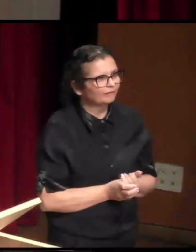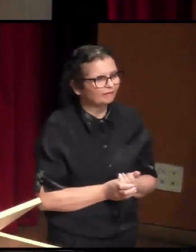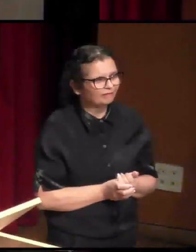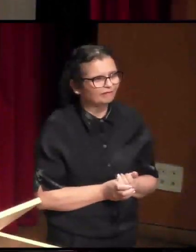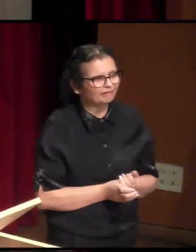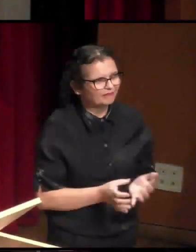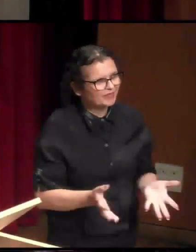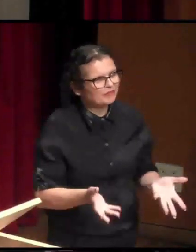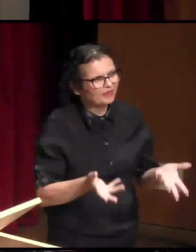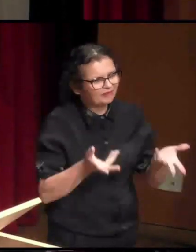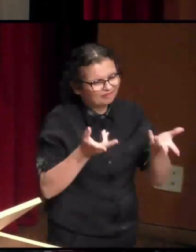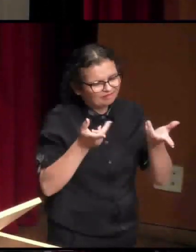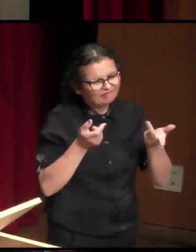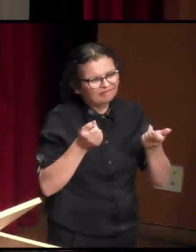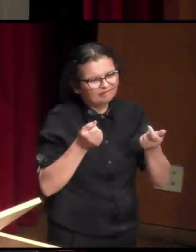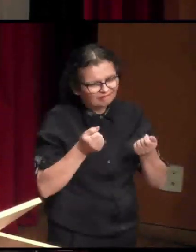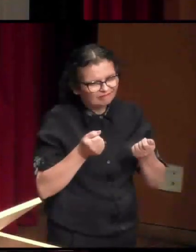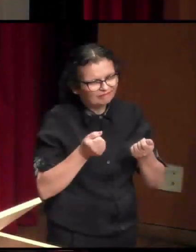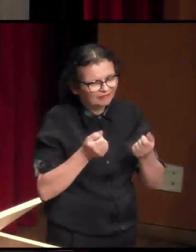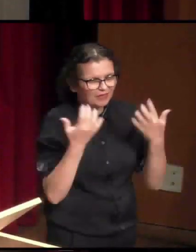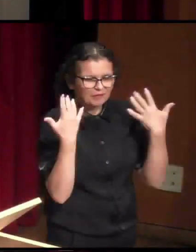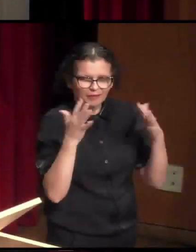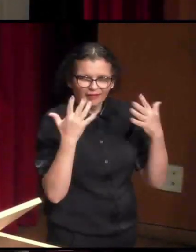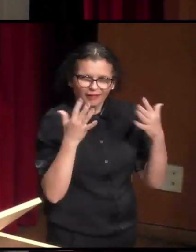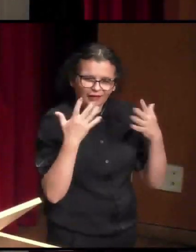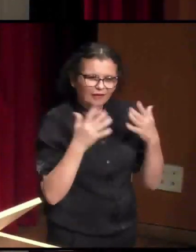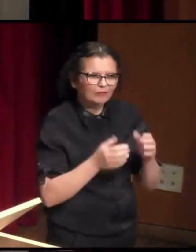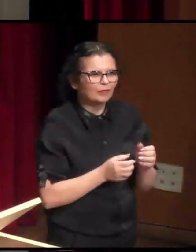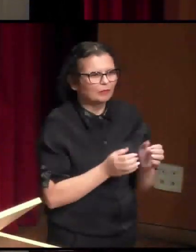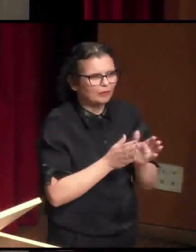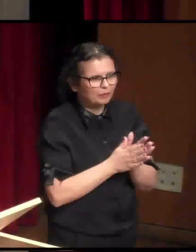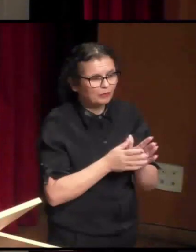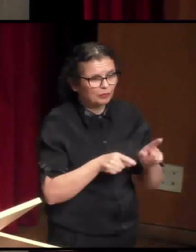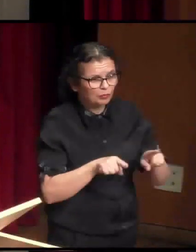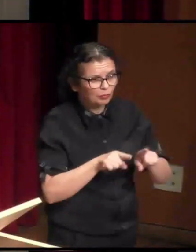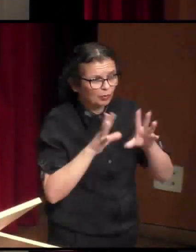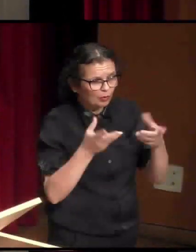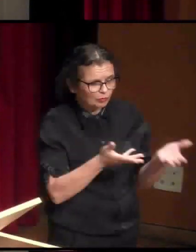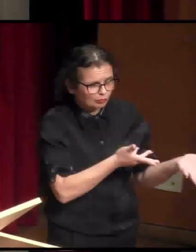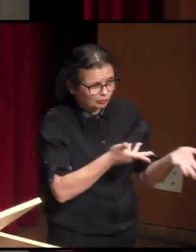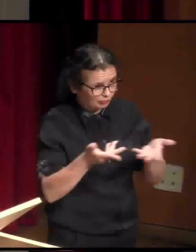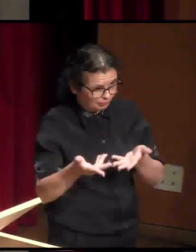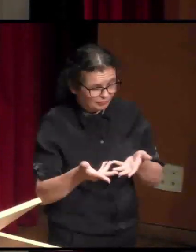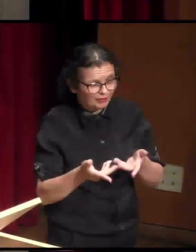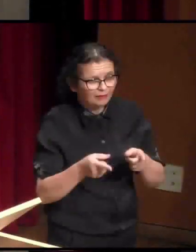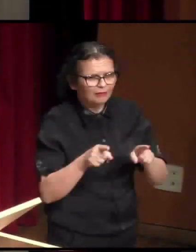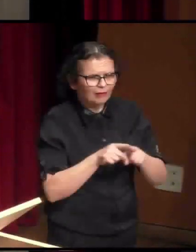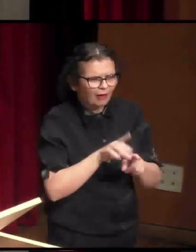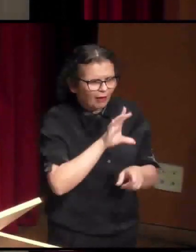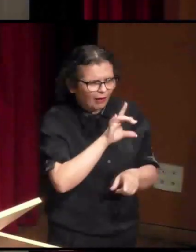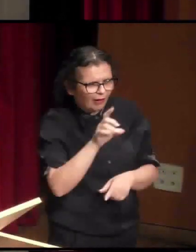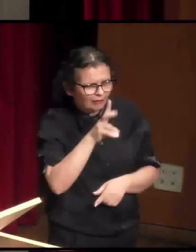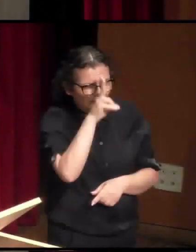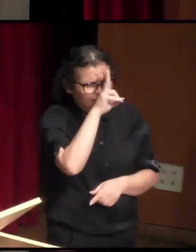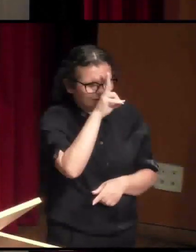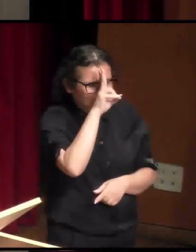Foi lindo esse painel, viu, gente? Parabéns, Vinícius, pela condução, os nossos convidados, cada